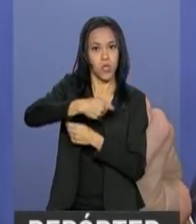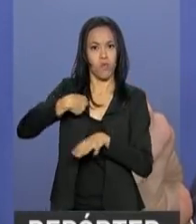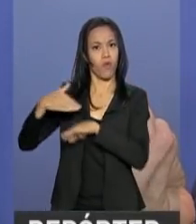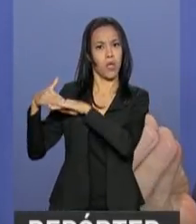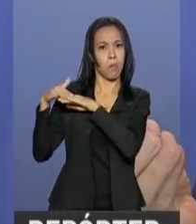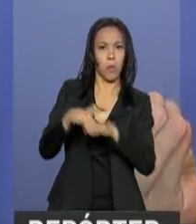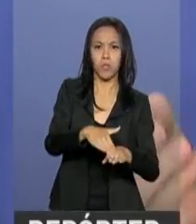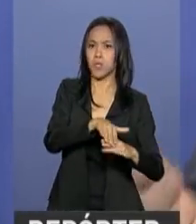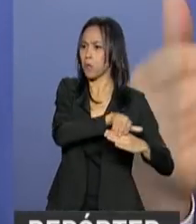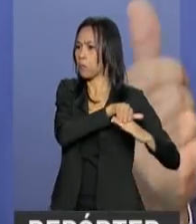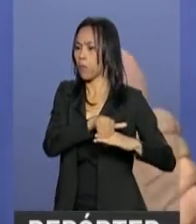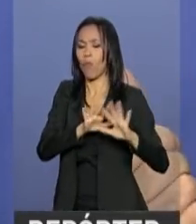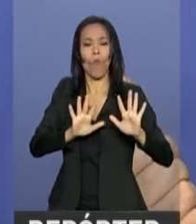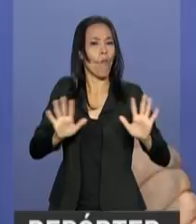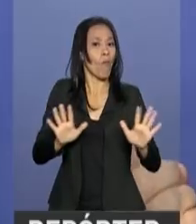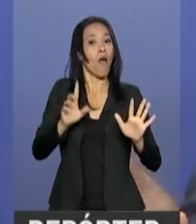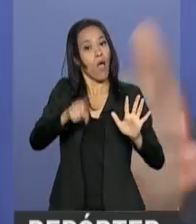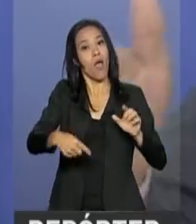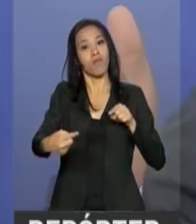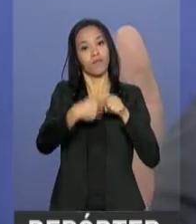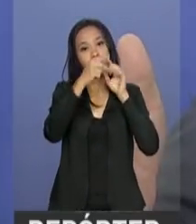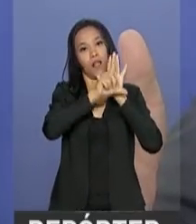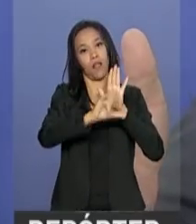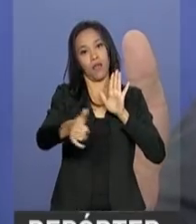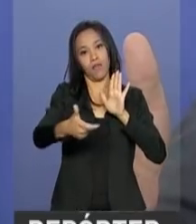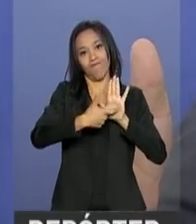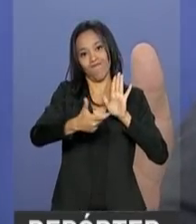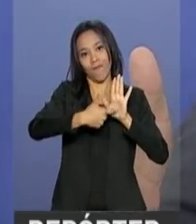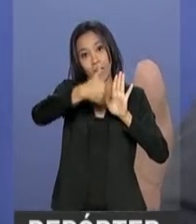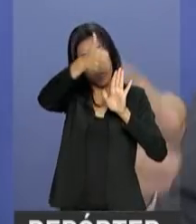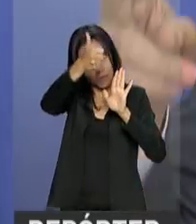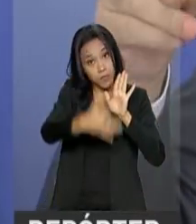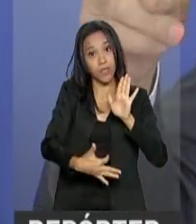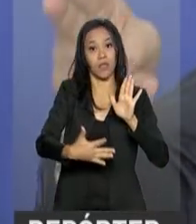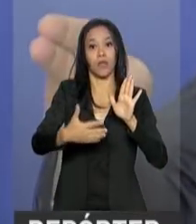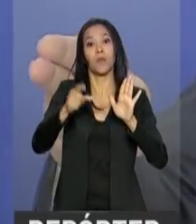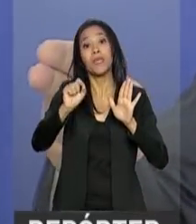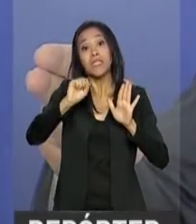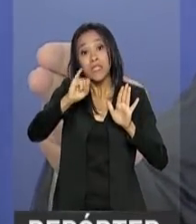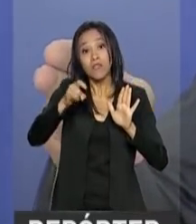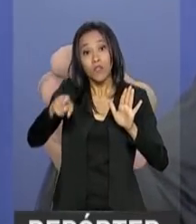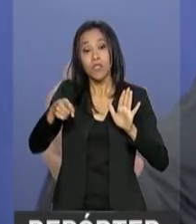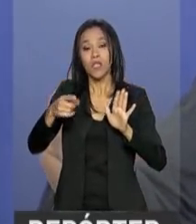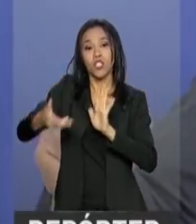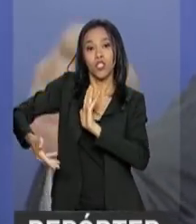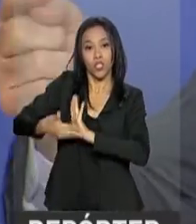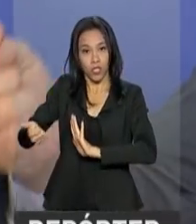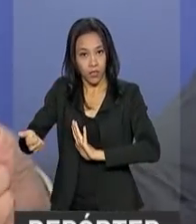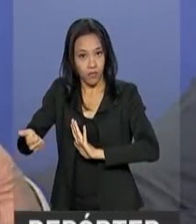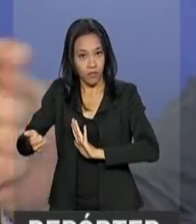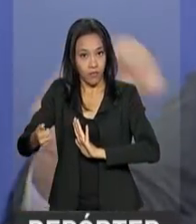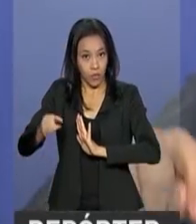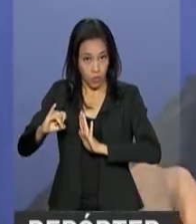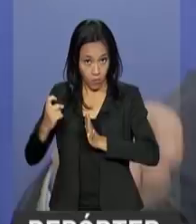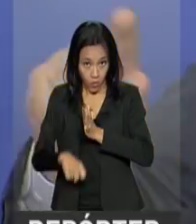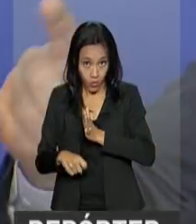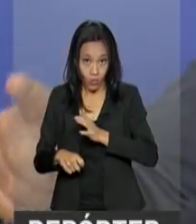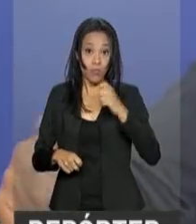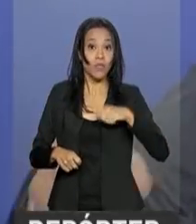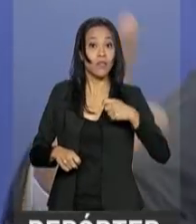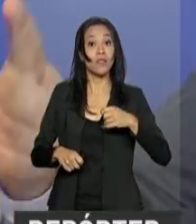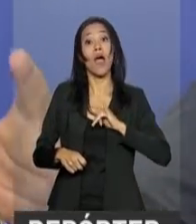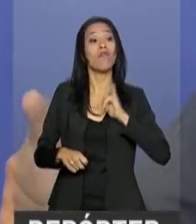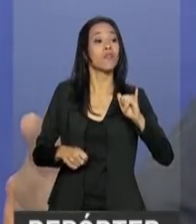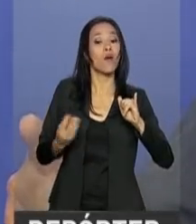não é condição. A condição é legal. A lei de responsabilidade fiscal é que diz: se você for suprimir essa receita, tem que